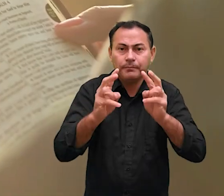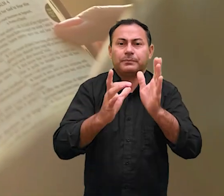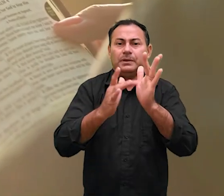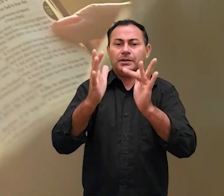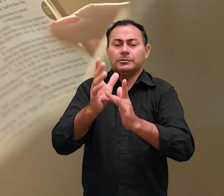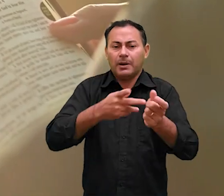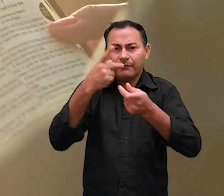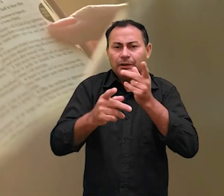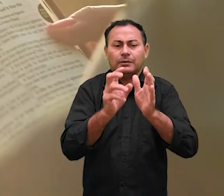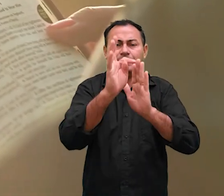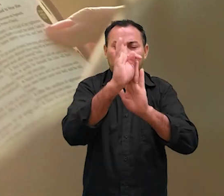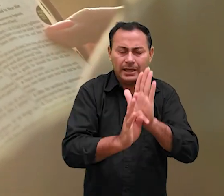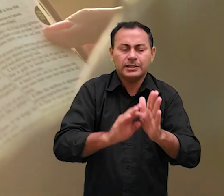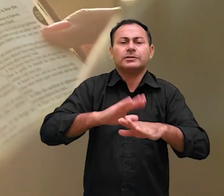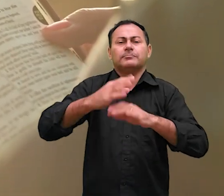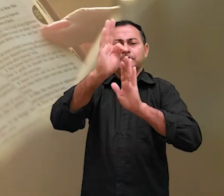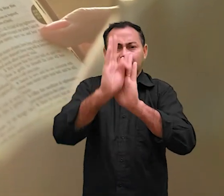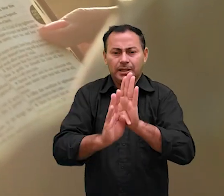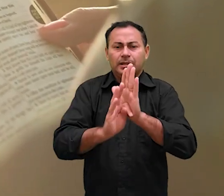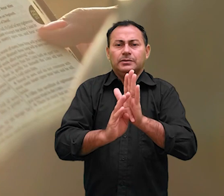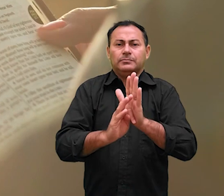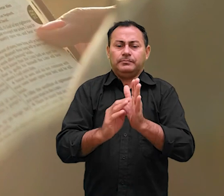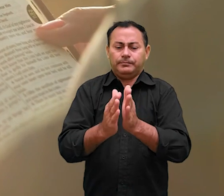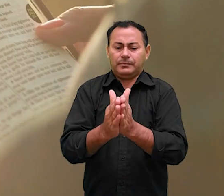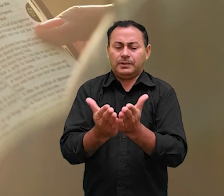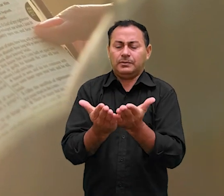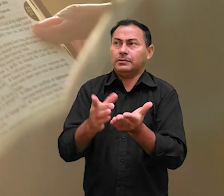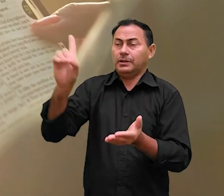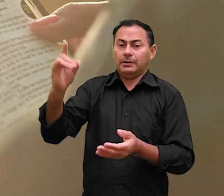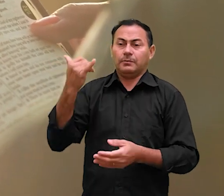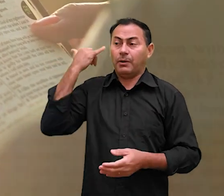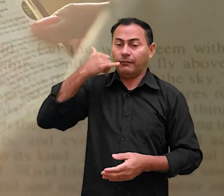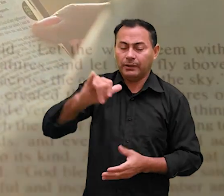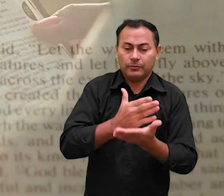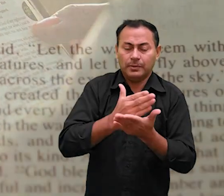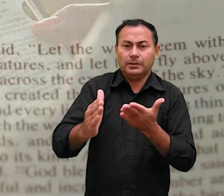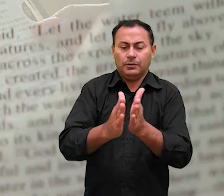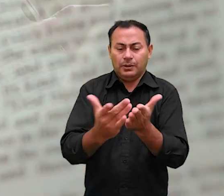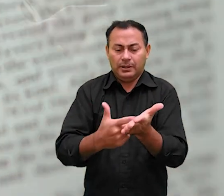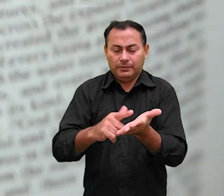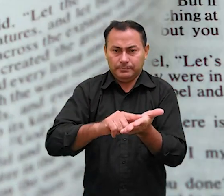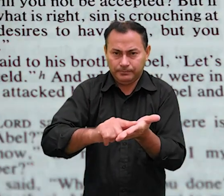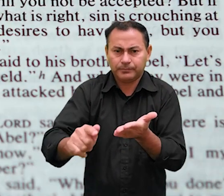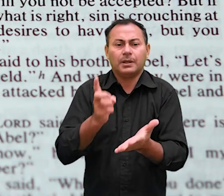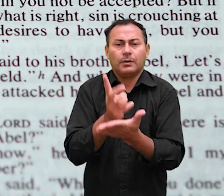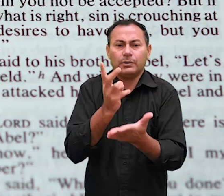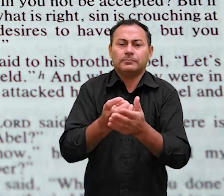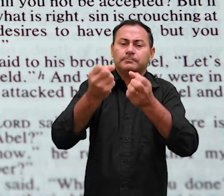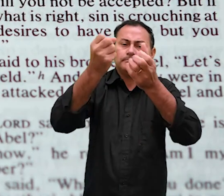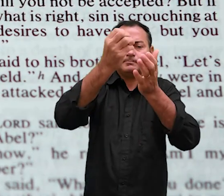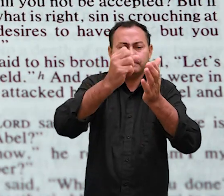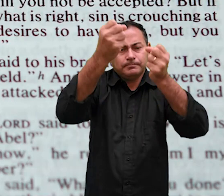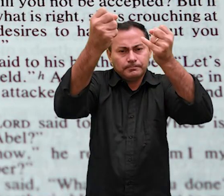Então Jesus citou passagens e mais passagens dos escritos dos profetas, começando com o livro de Gênesis e continuando